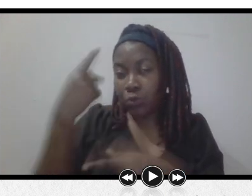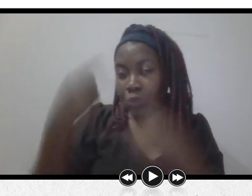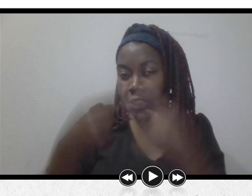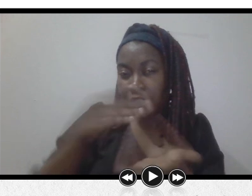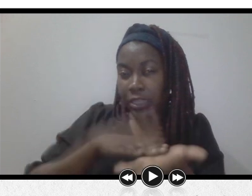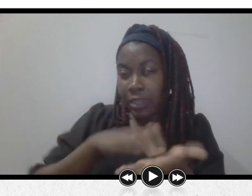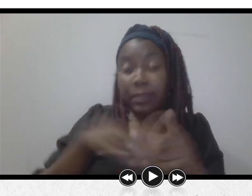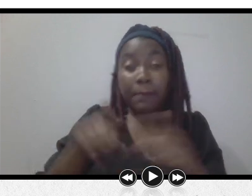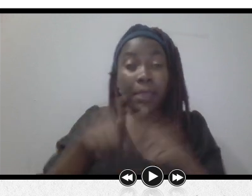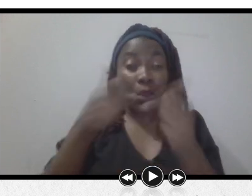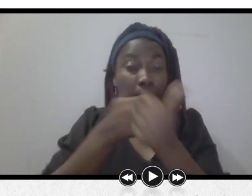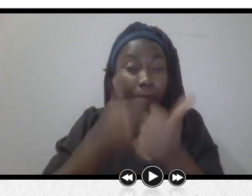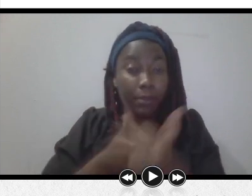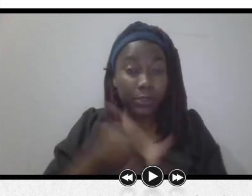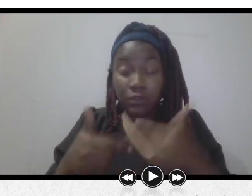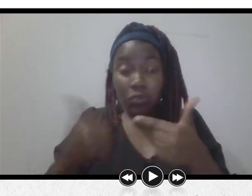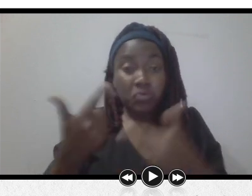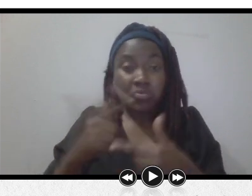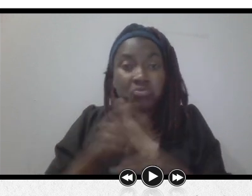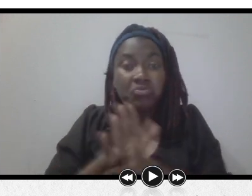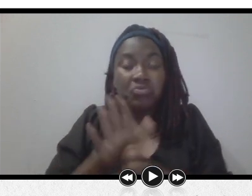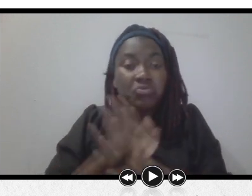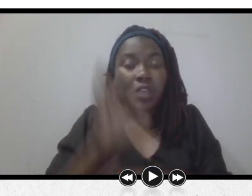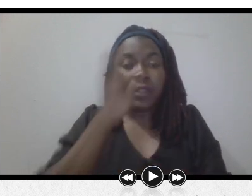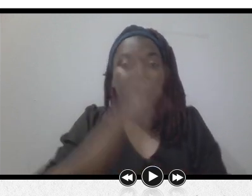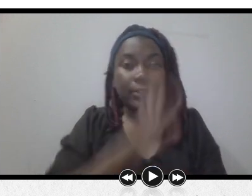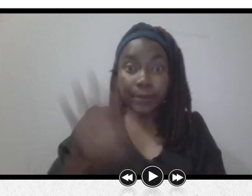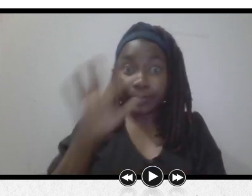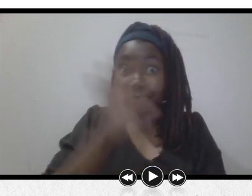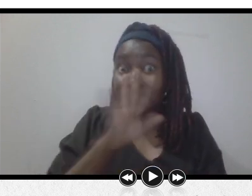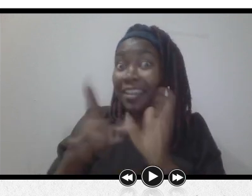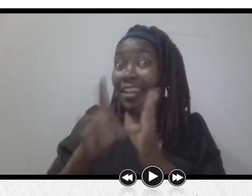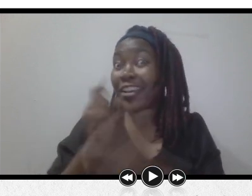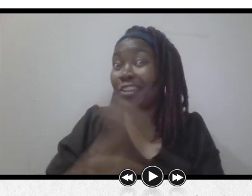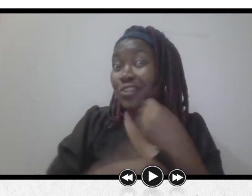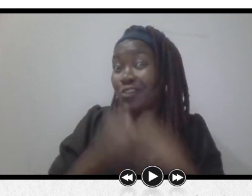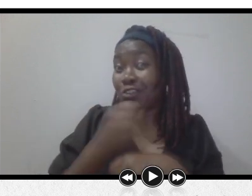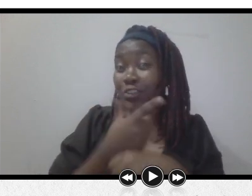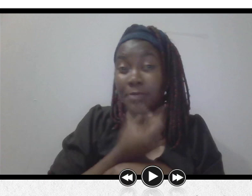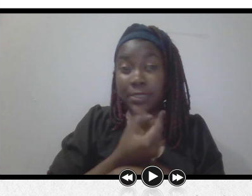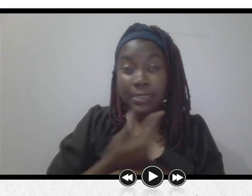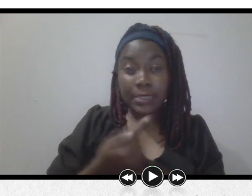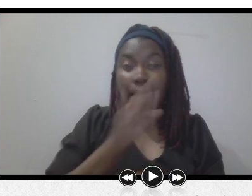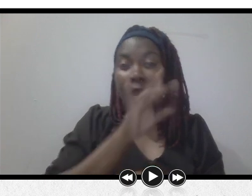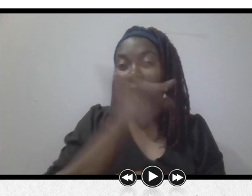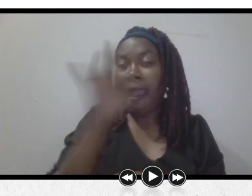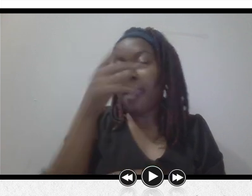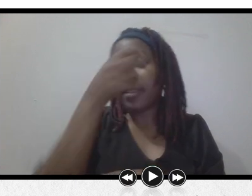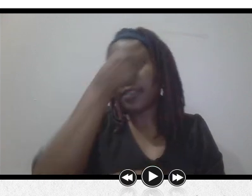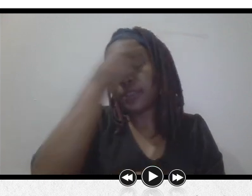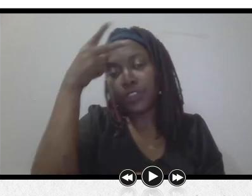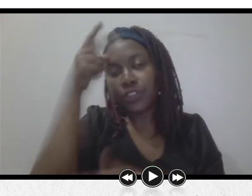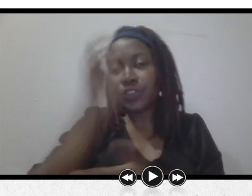também acompanhamento do serviço, né, não tinha nenhuma diretriz nacional. Antes de 2007, cada município ou cada estado,